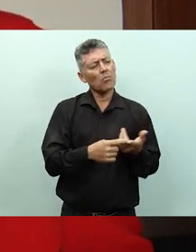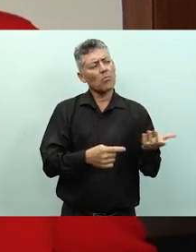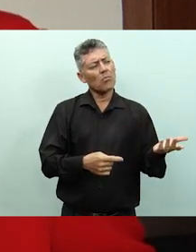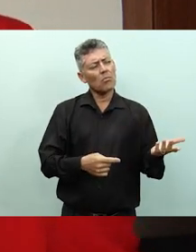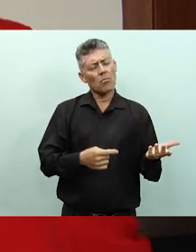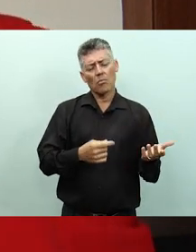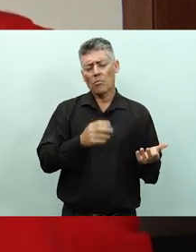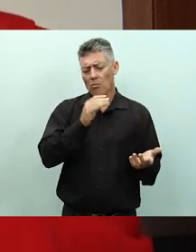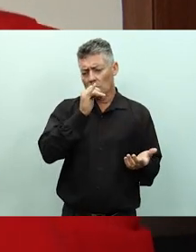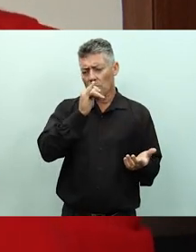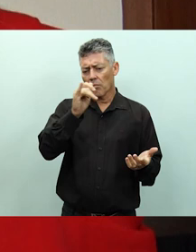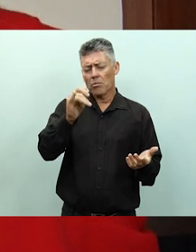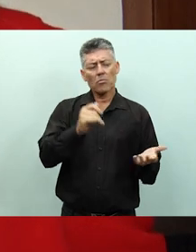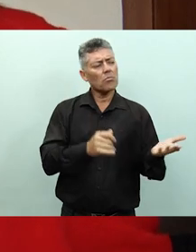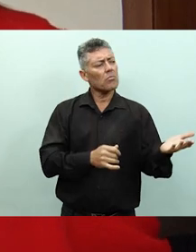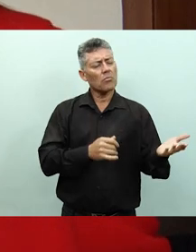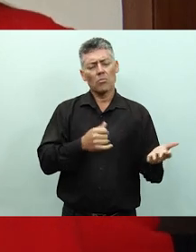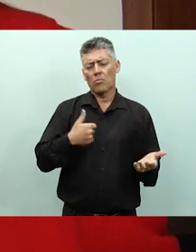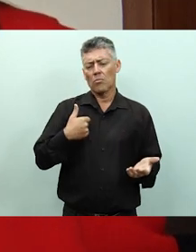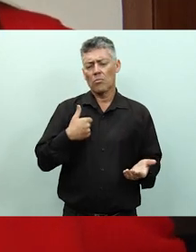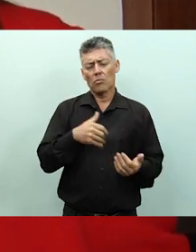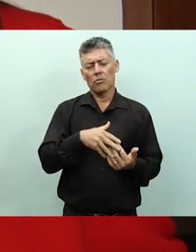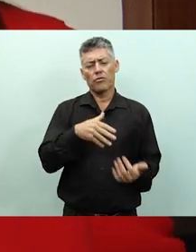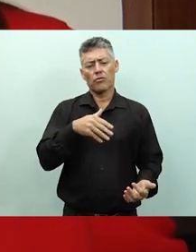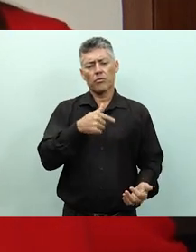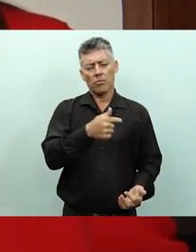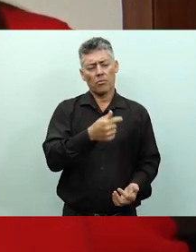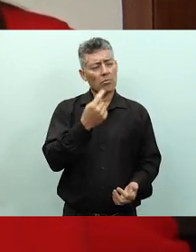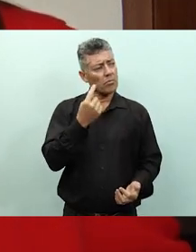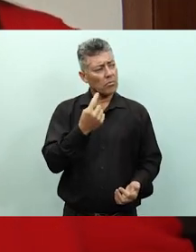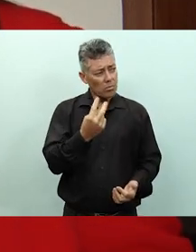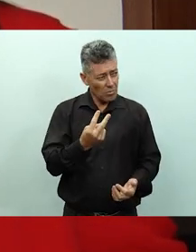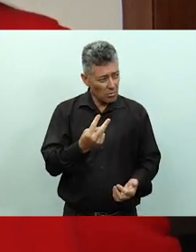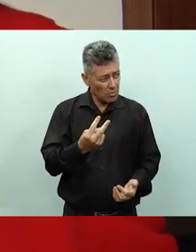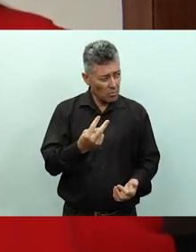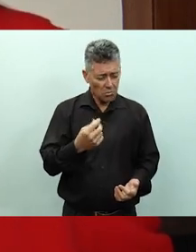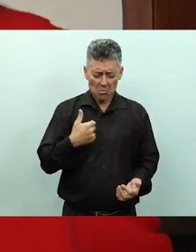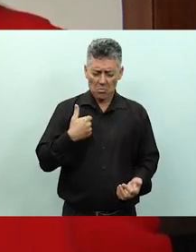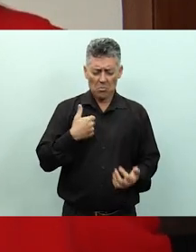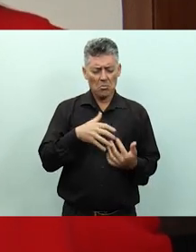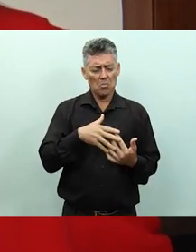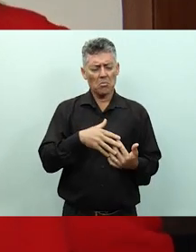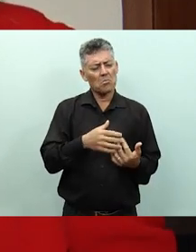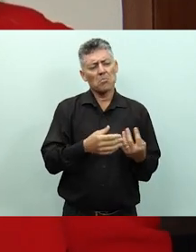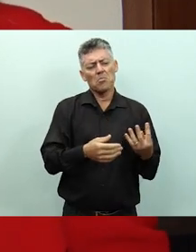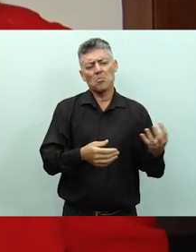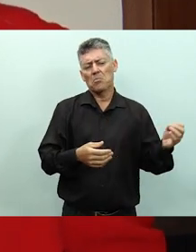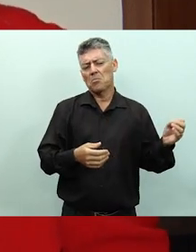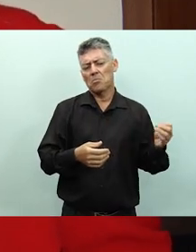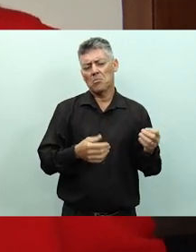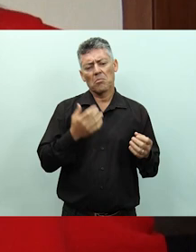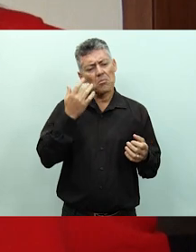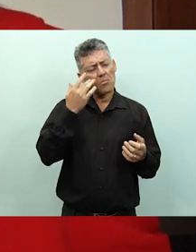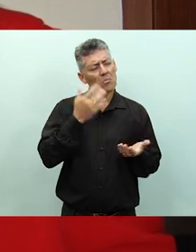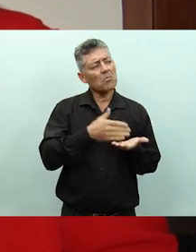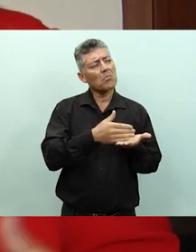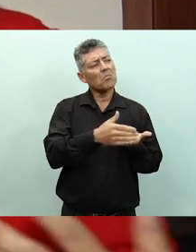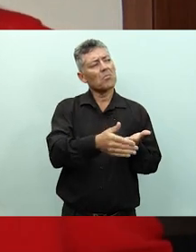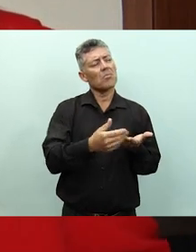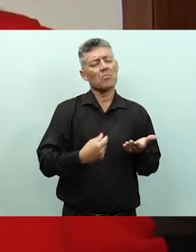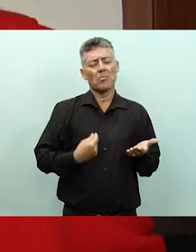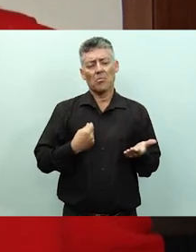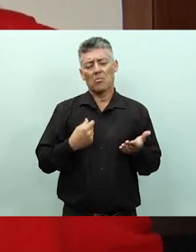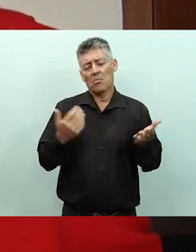mas por que se ela tinha tanta energia? Porque não parecia que ela tinha 71 anos ou 72 anos. Parecia que ela tinha 40 anos, que